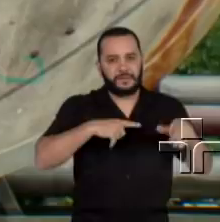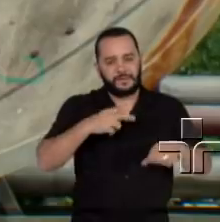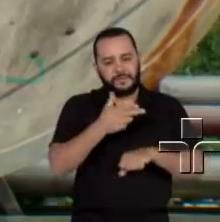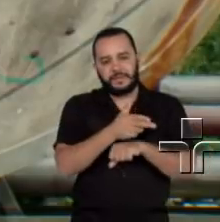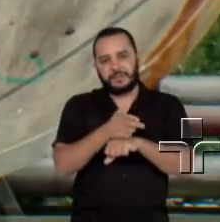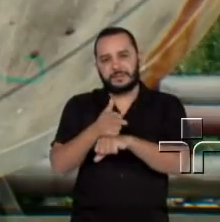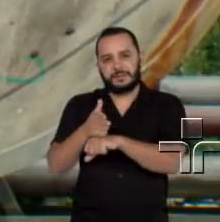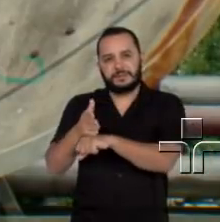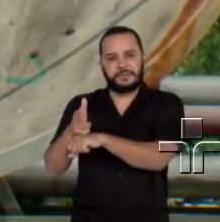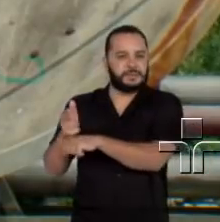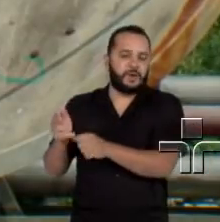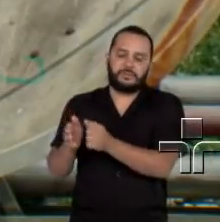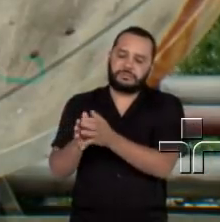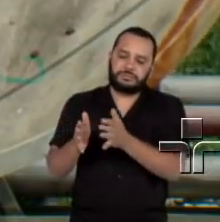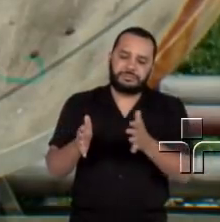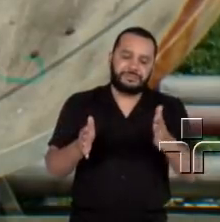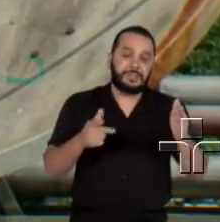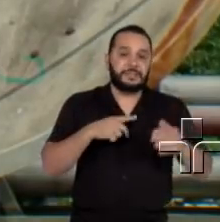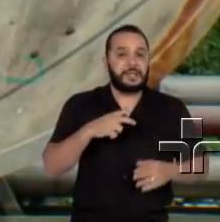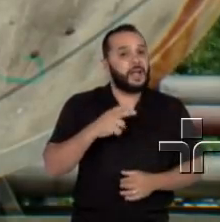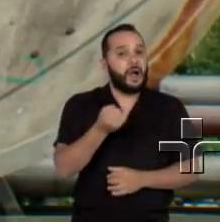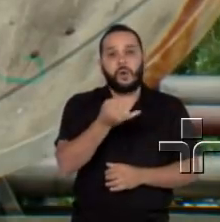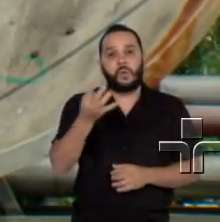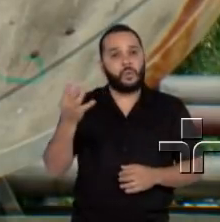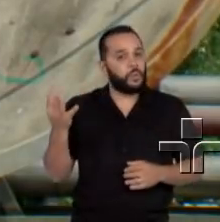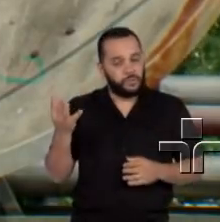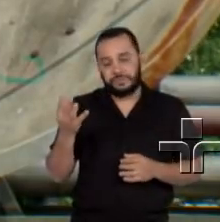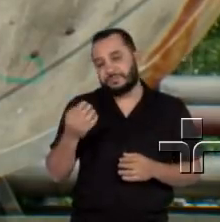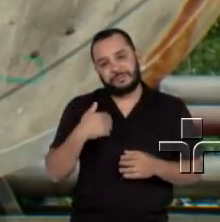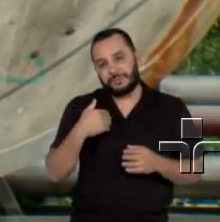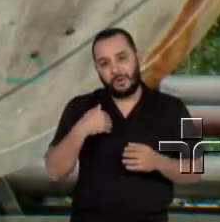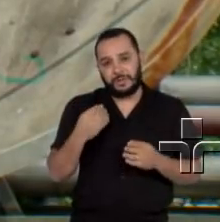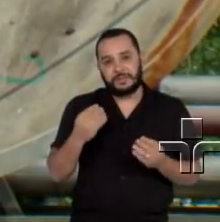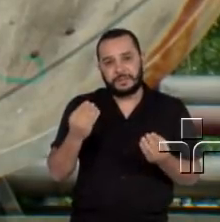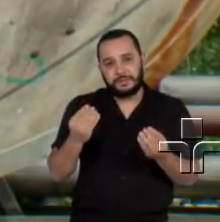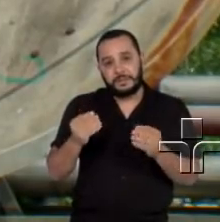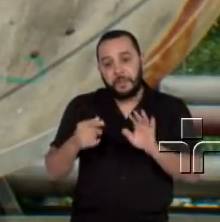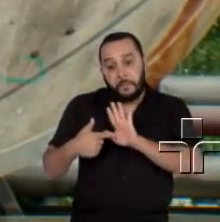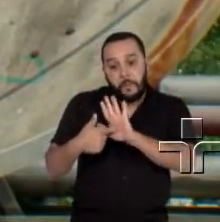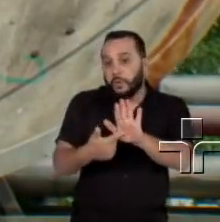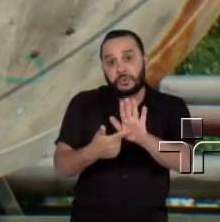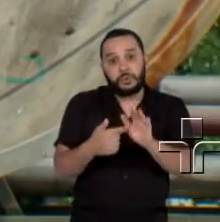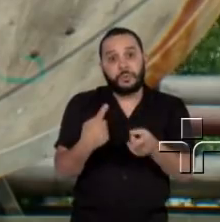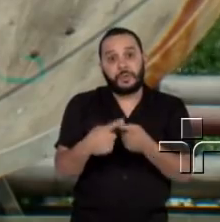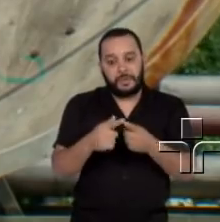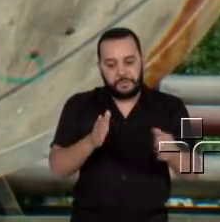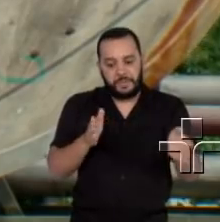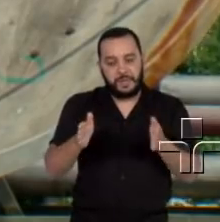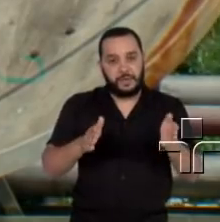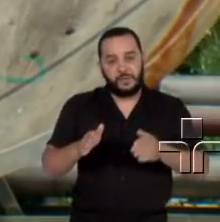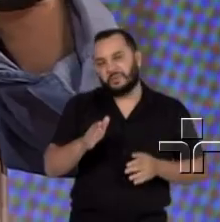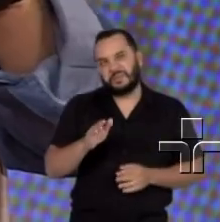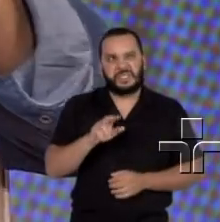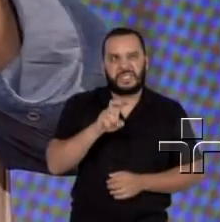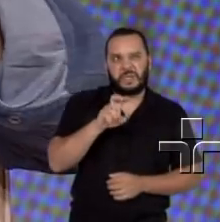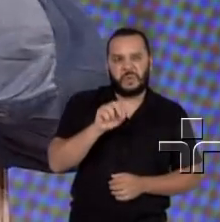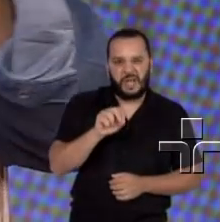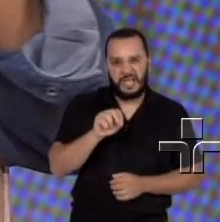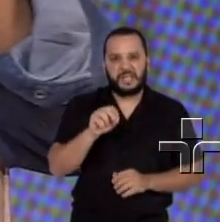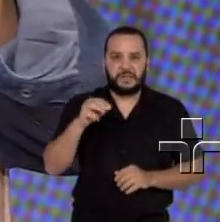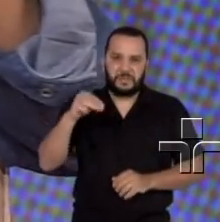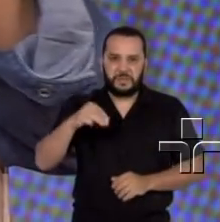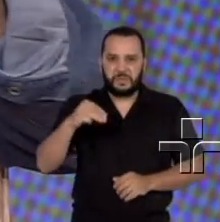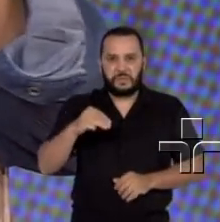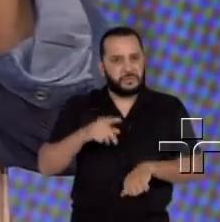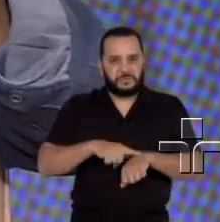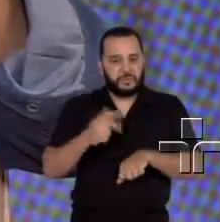alguns trechos acabaram não sendo exibidos porque não couberam nos 50 e poucos minutos de duração do nosso programa. São